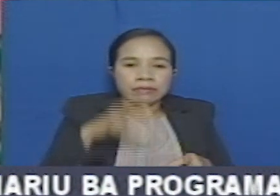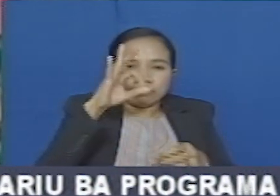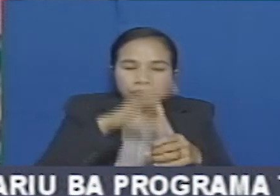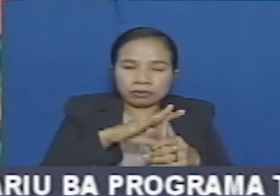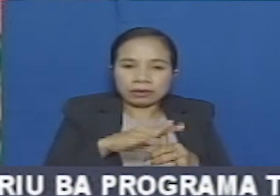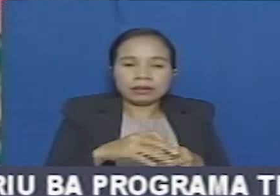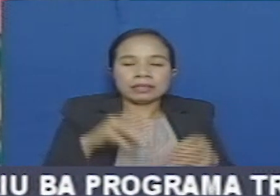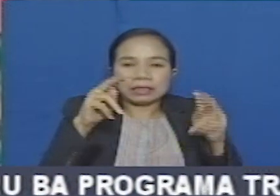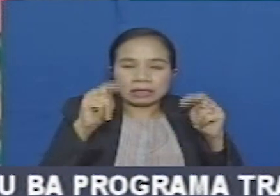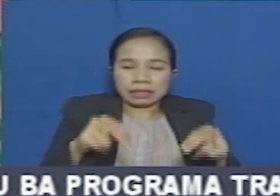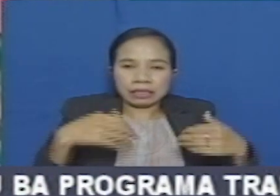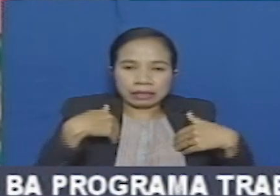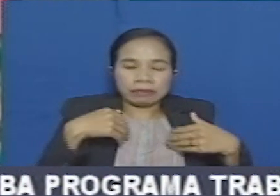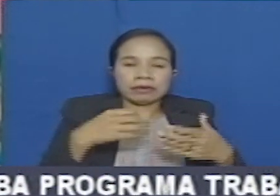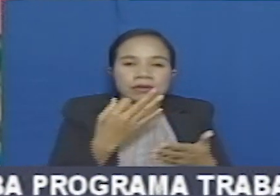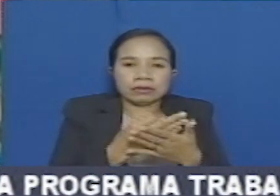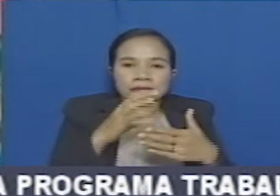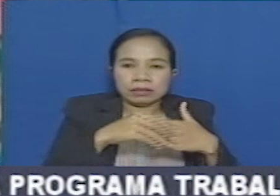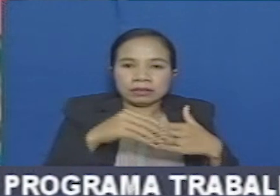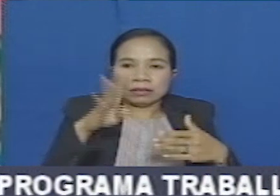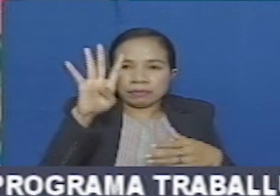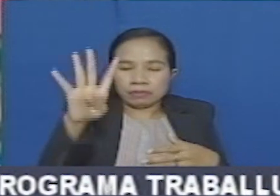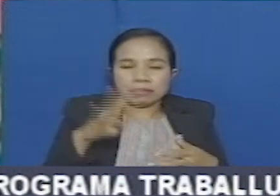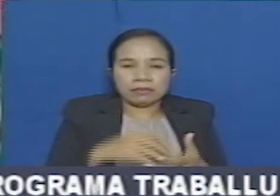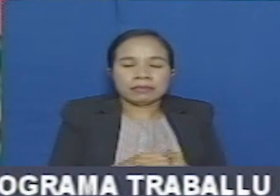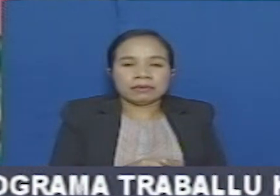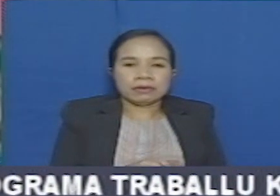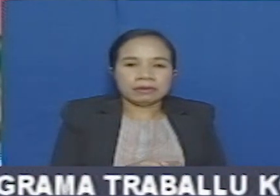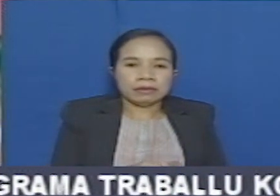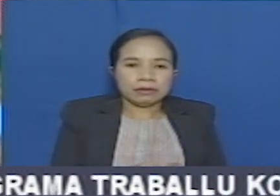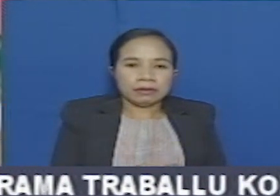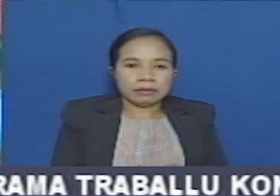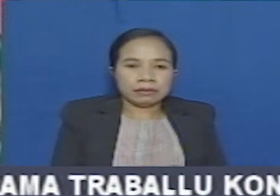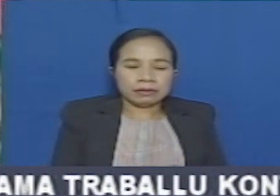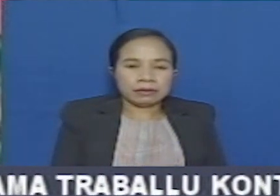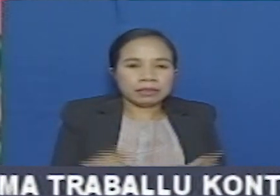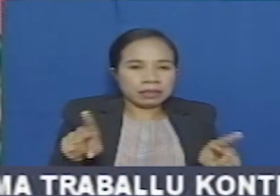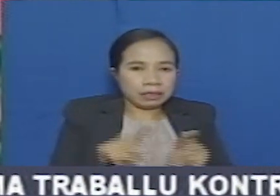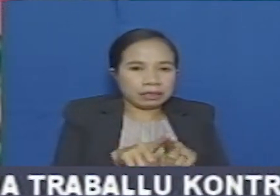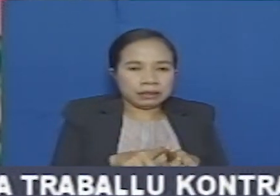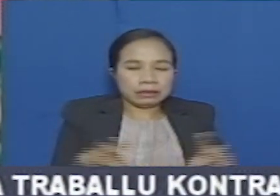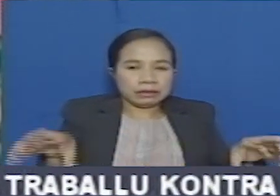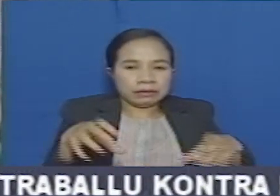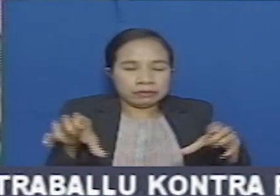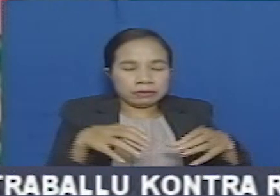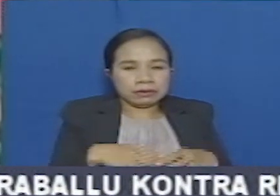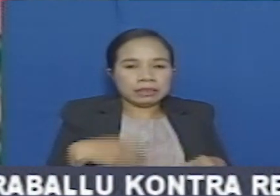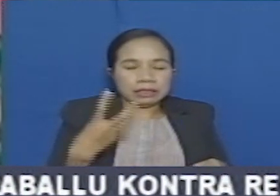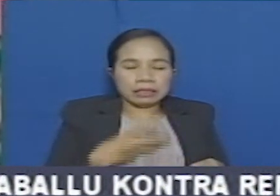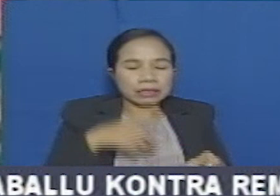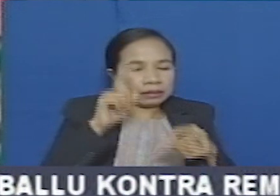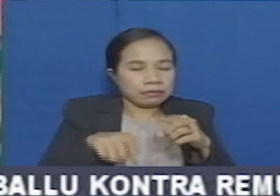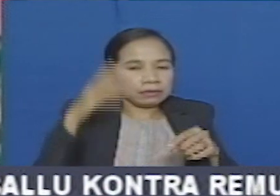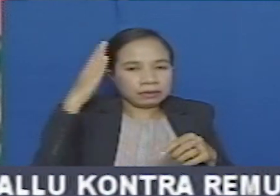$4. Aí, nem filho, nem 6 mil, uma vota para a aula, ou são do Bugui, não. Nem anos de projeto, não. Mas, está lá pela mão